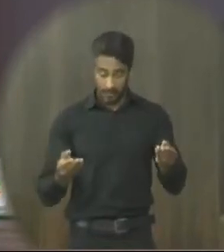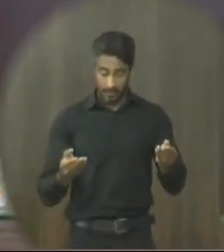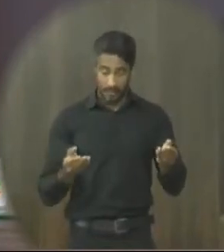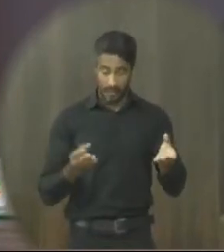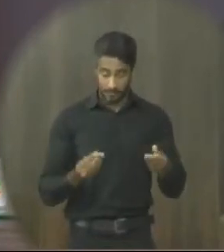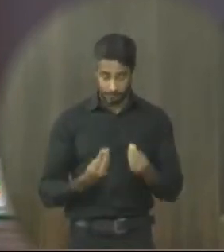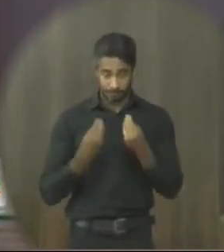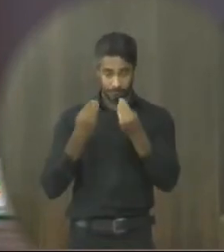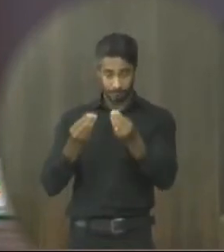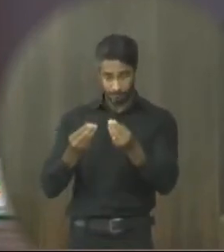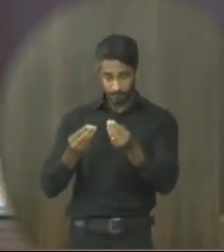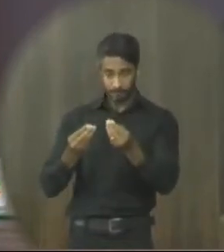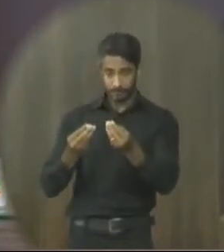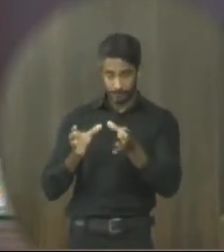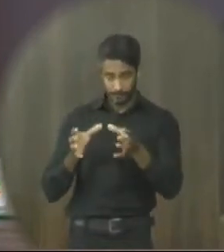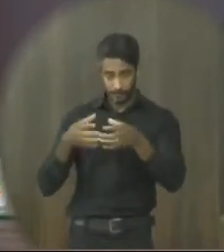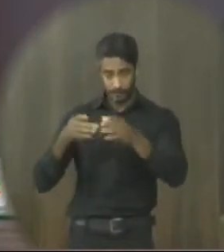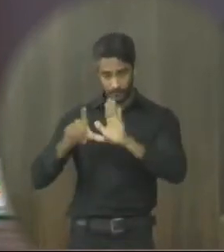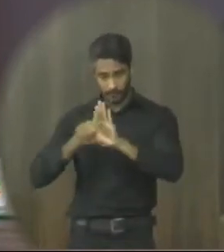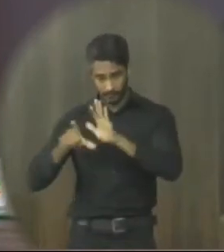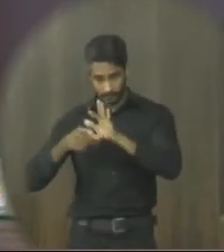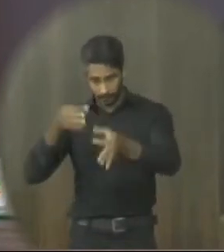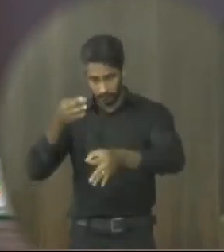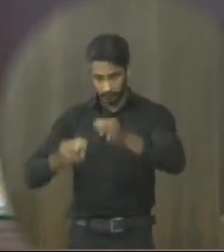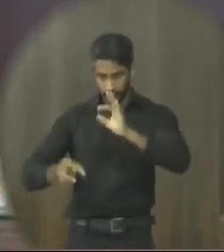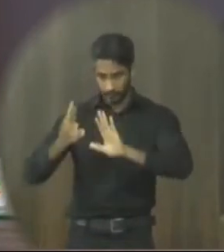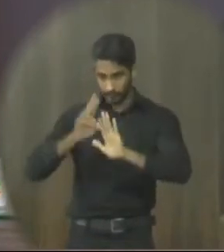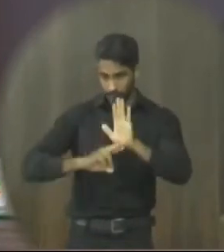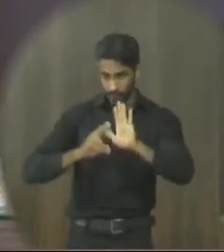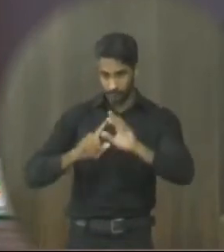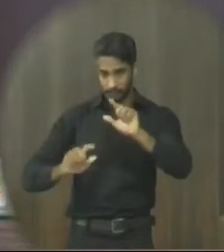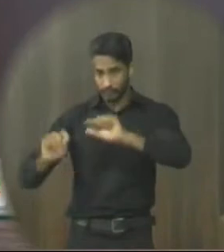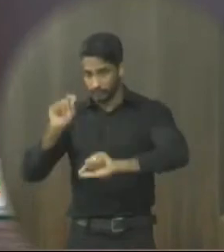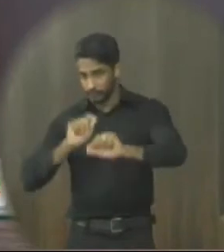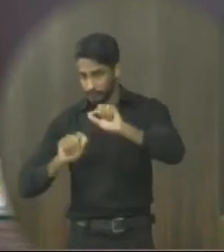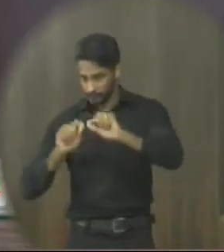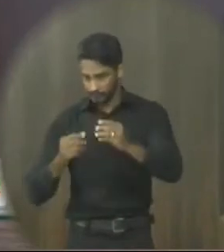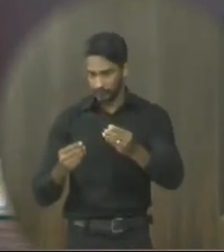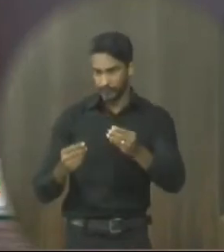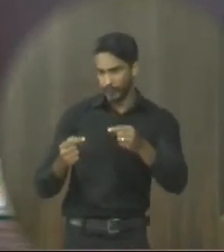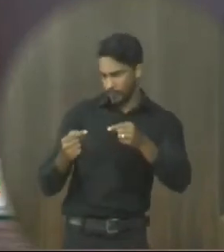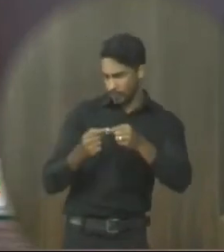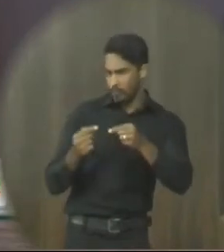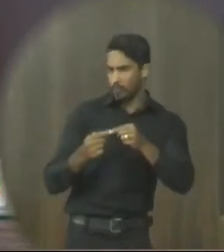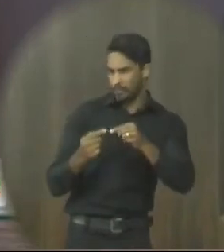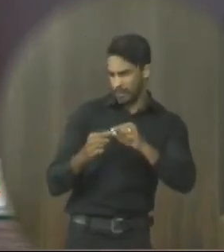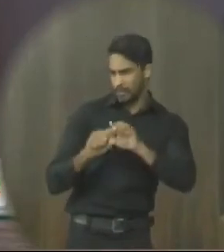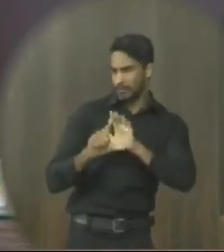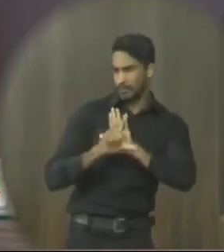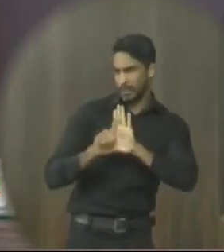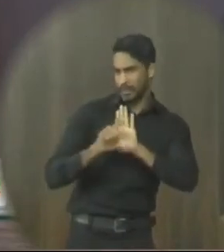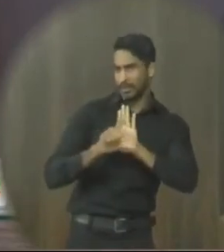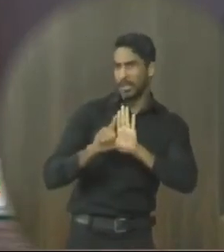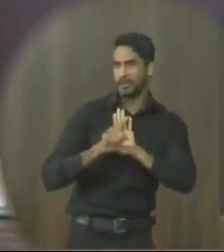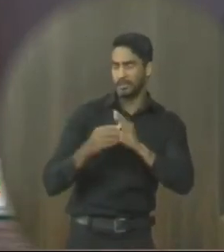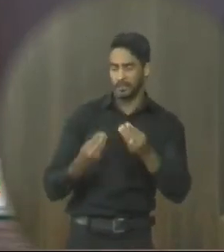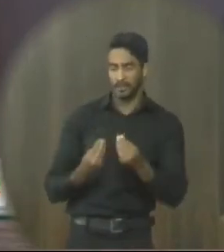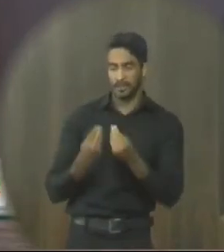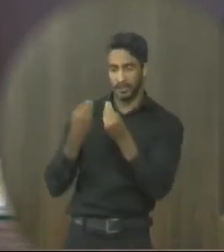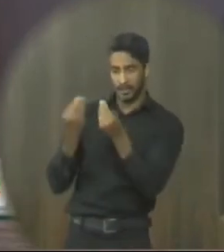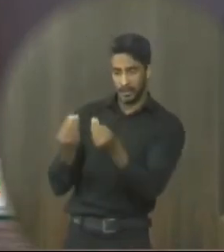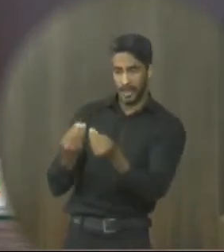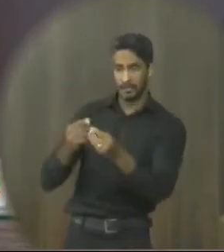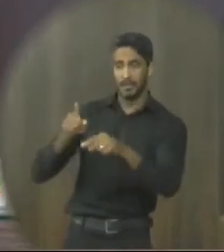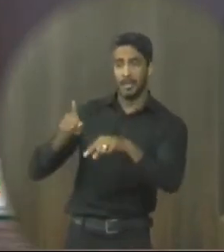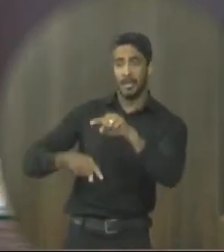à Comissão de Legislação, Justiça e Redação, a fim de que, segundo a técnica legislativa, seja dada